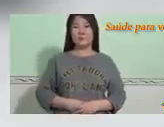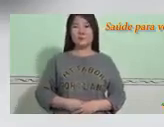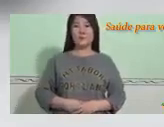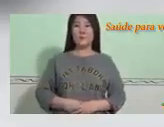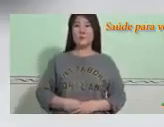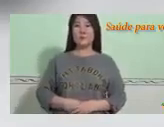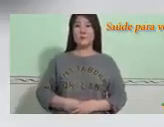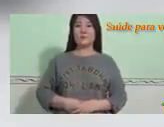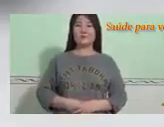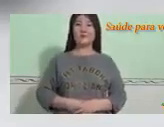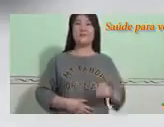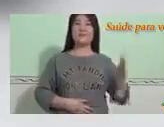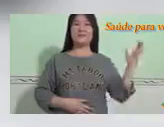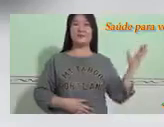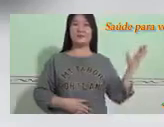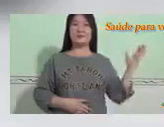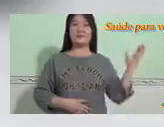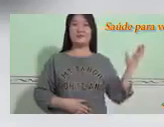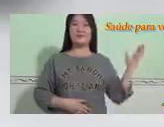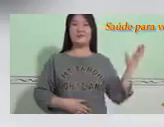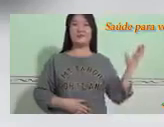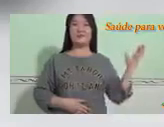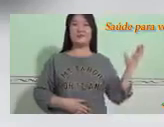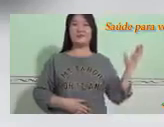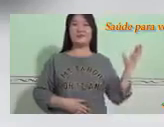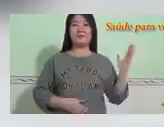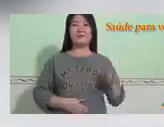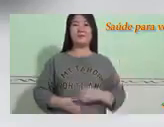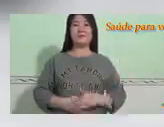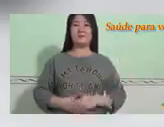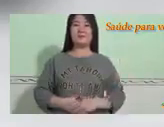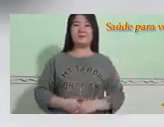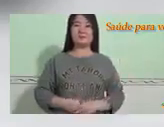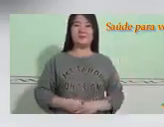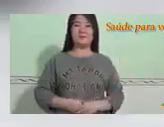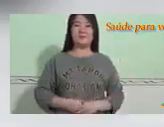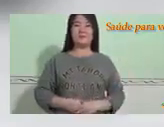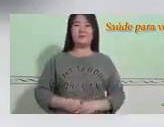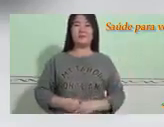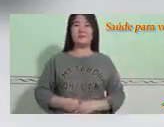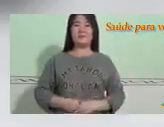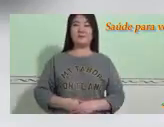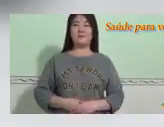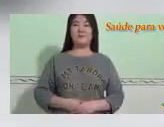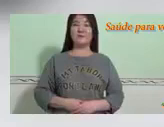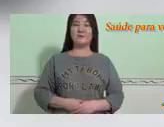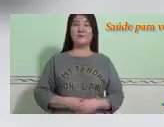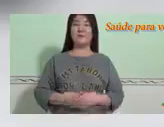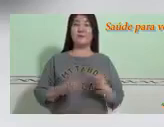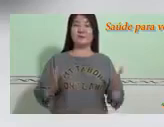constantemente, linguagem 2. A pessoa pode apresentar dificuldade para falar ou escrever, problemas